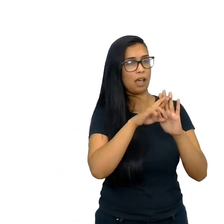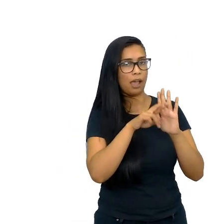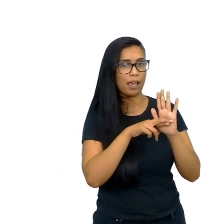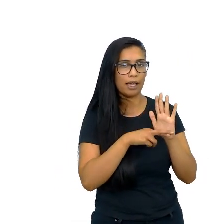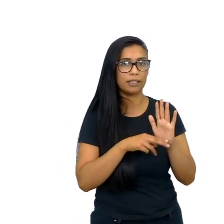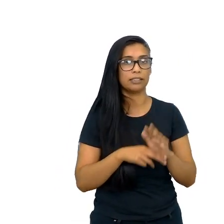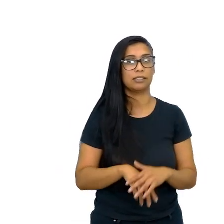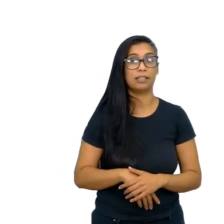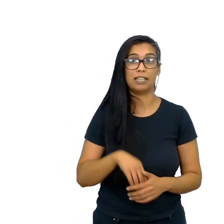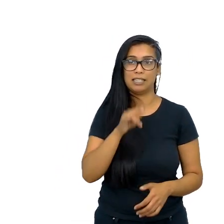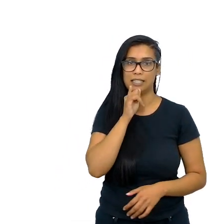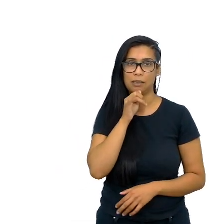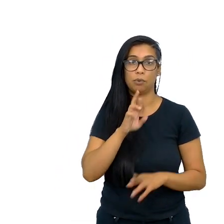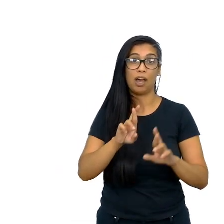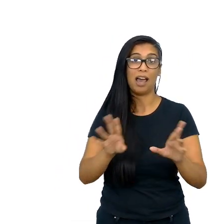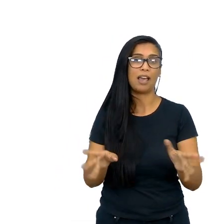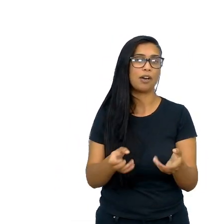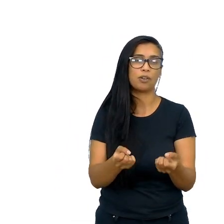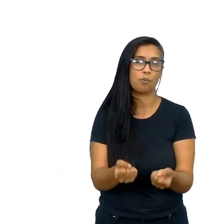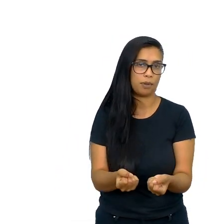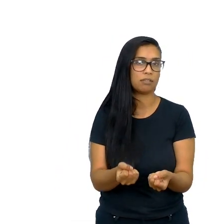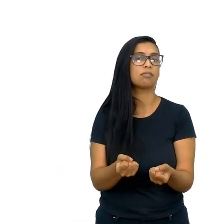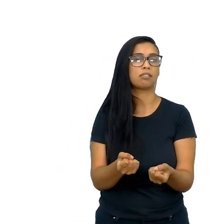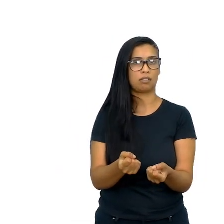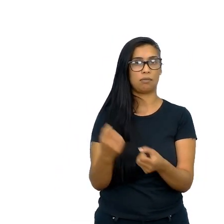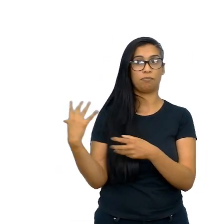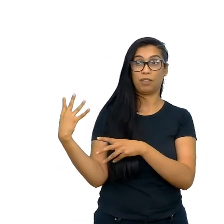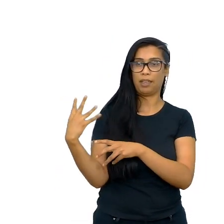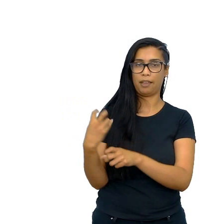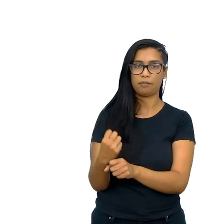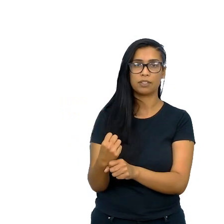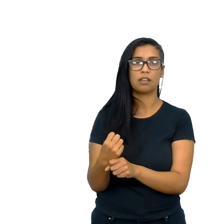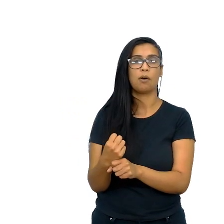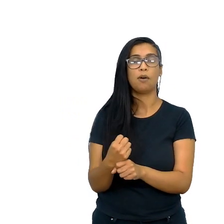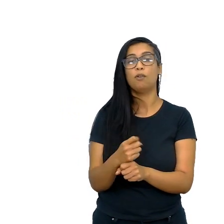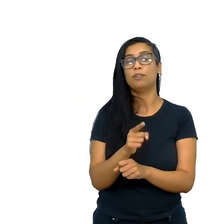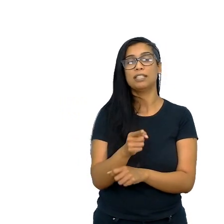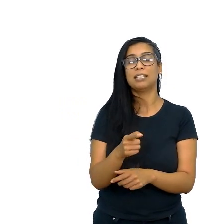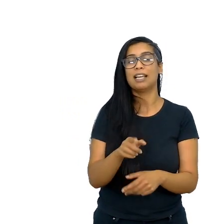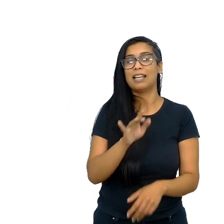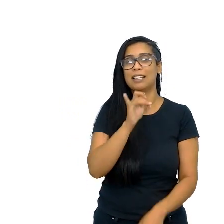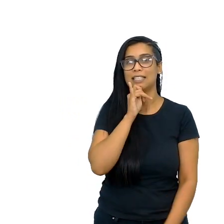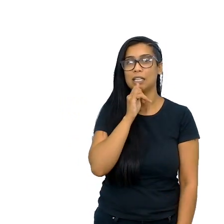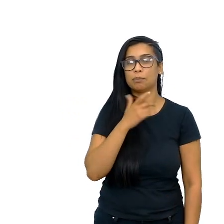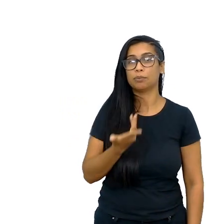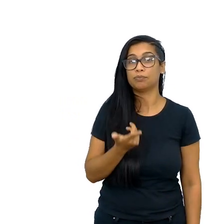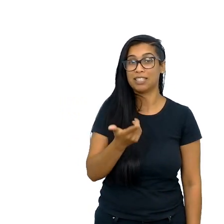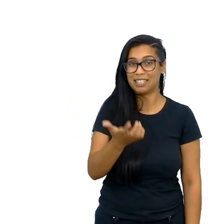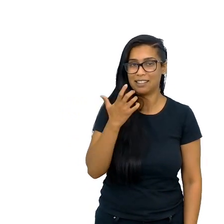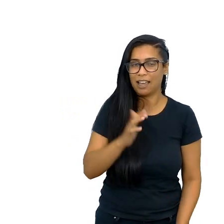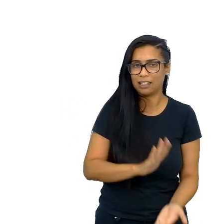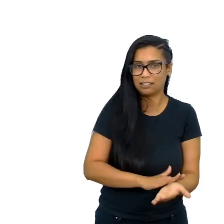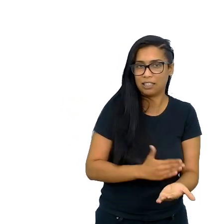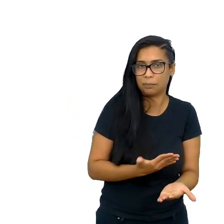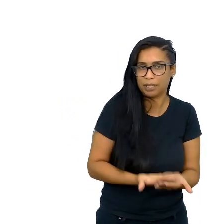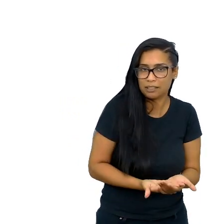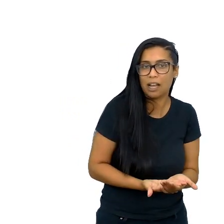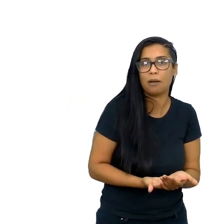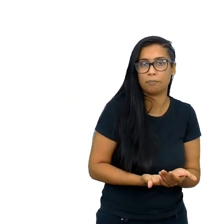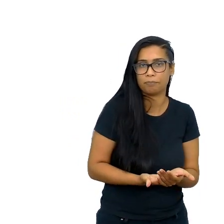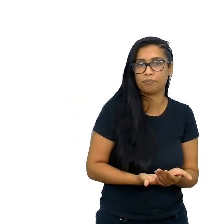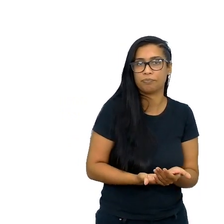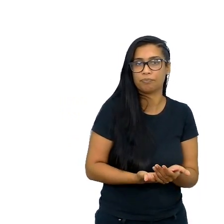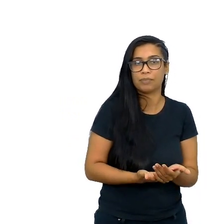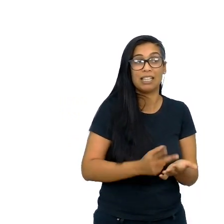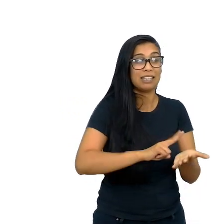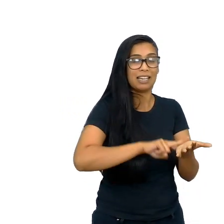recuperação do contexto, para interpretar é preciso saber quem é o autor, né, que posição ele ocupa